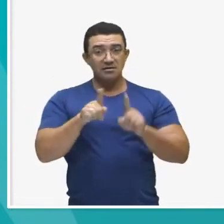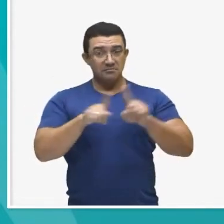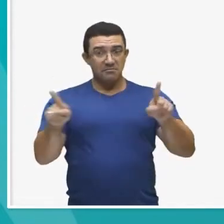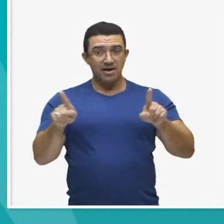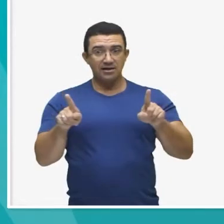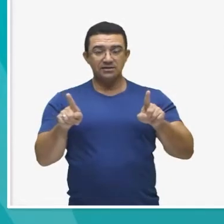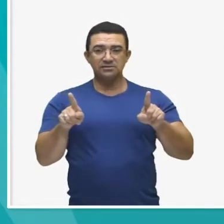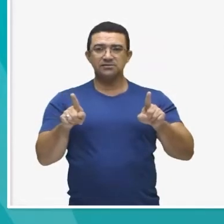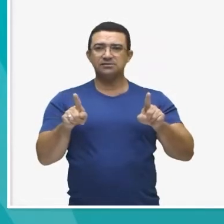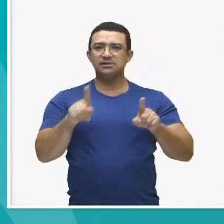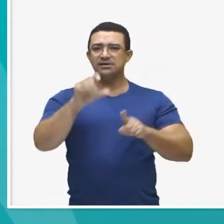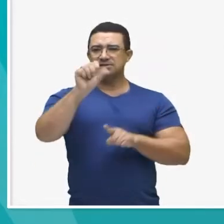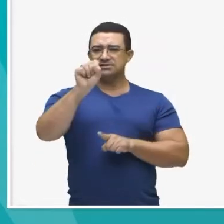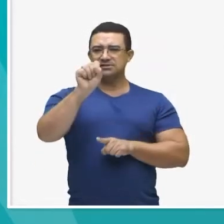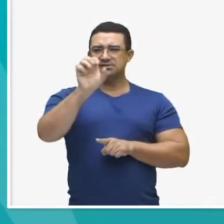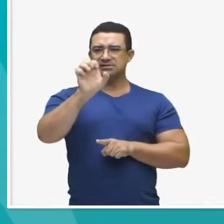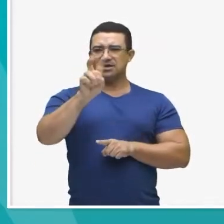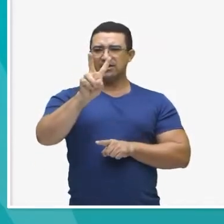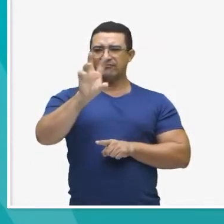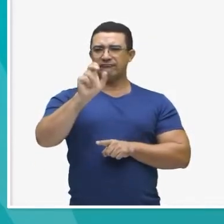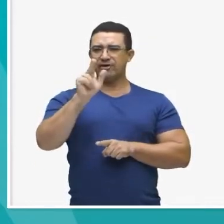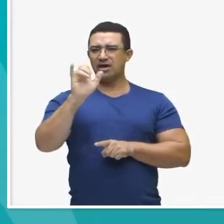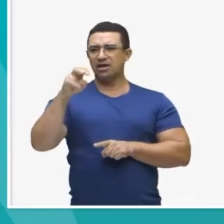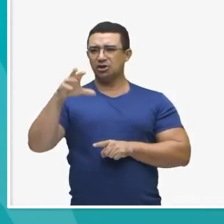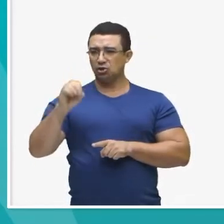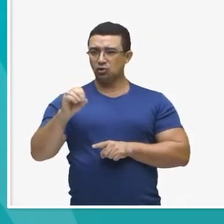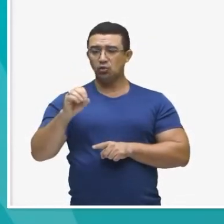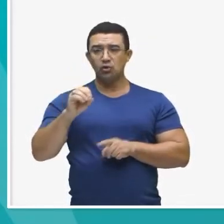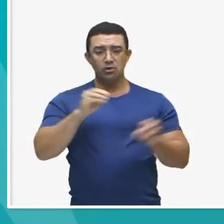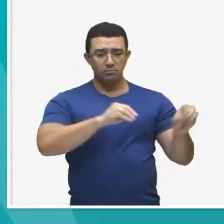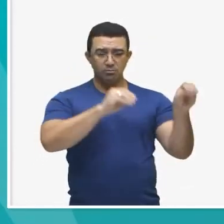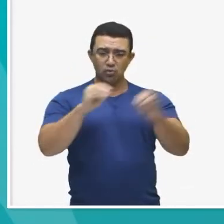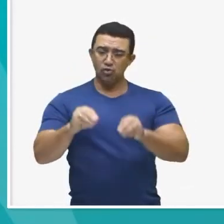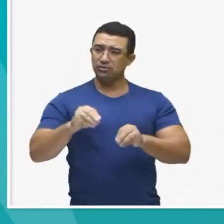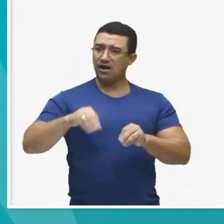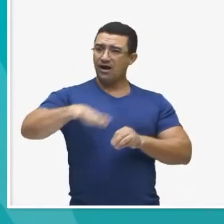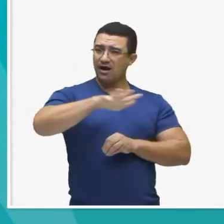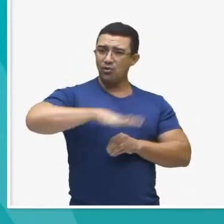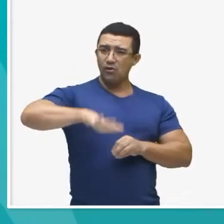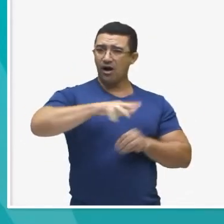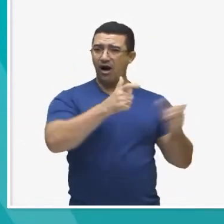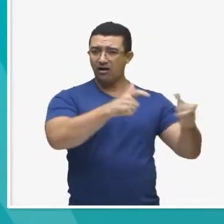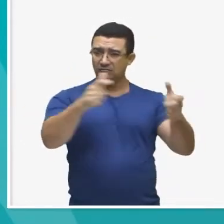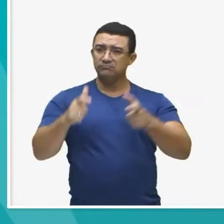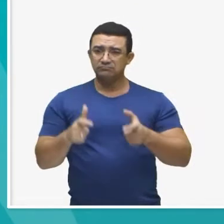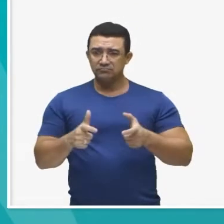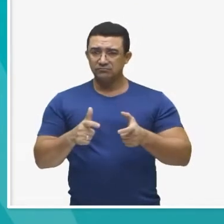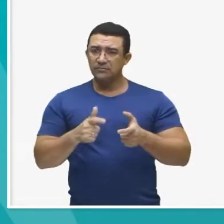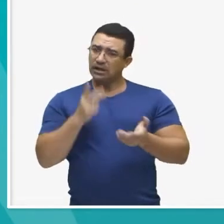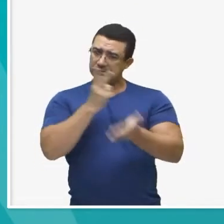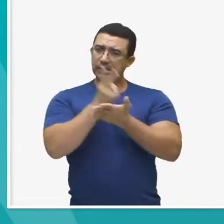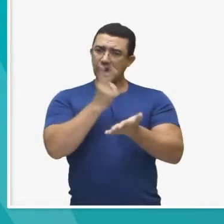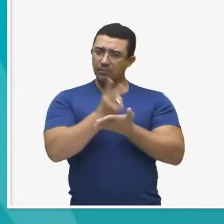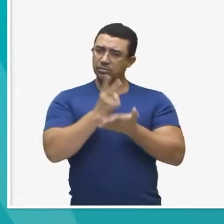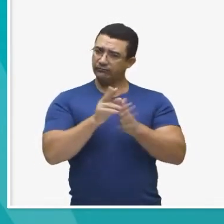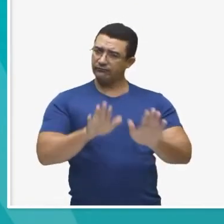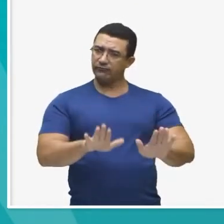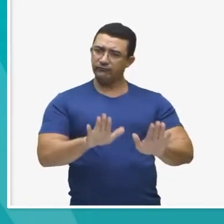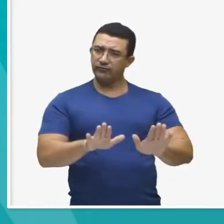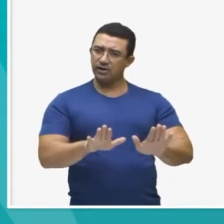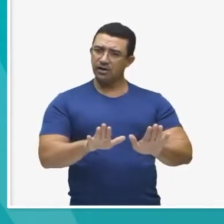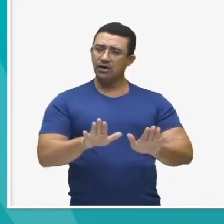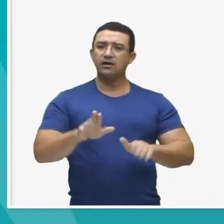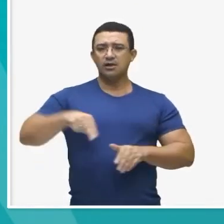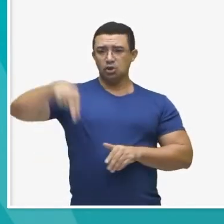outro lugar do país, para outro estado, para outra região brasileira. Ele se mantém no Nordeste, ele se mantém no seu